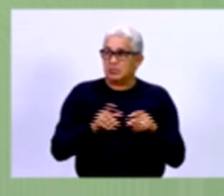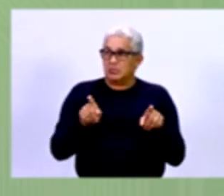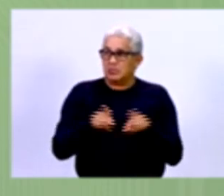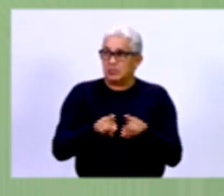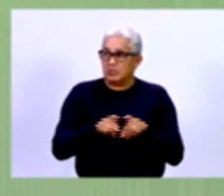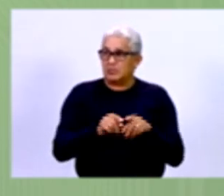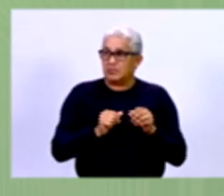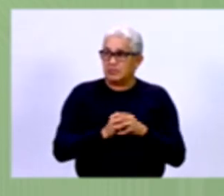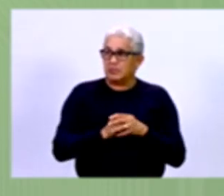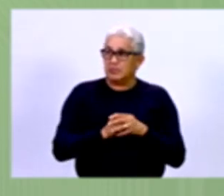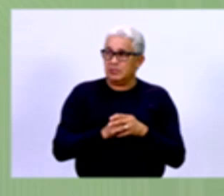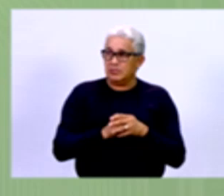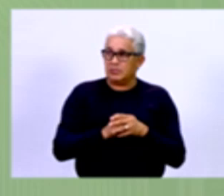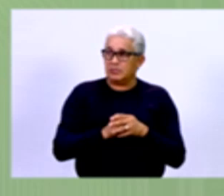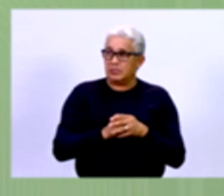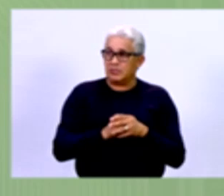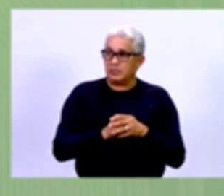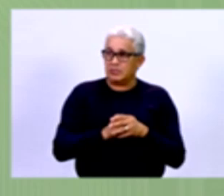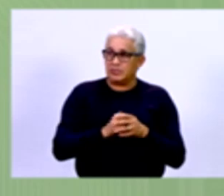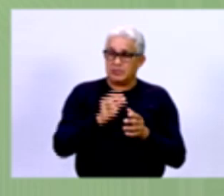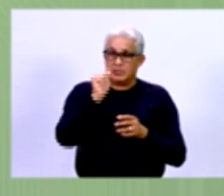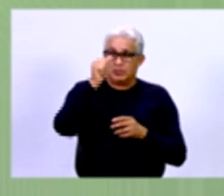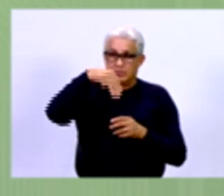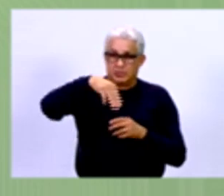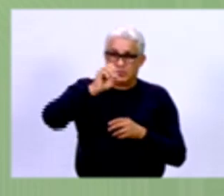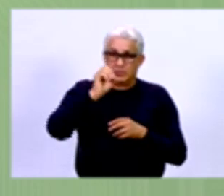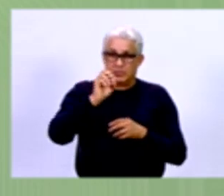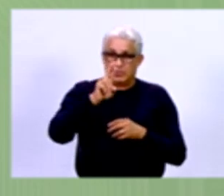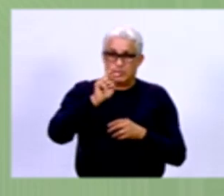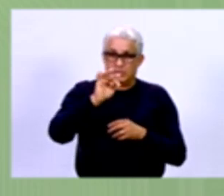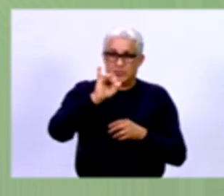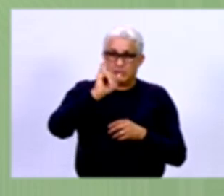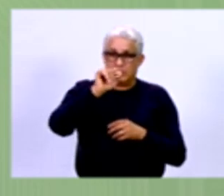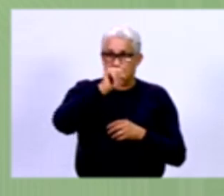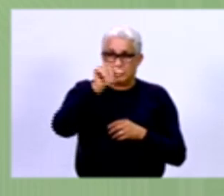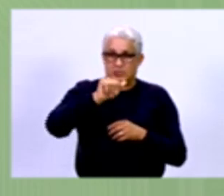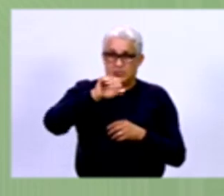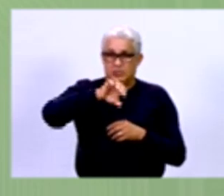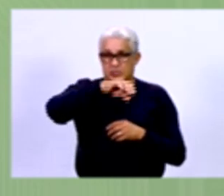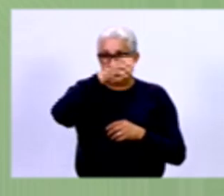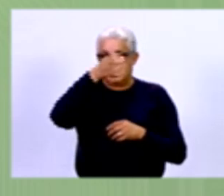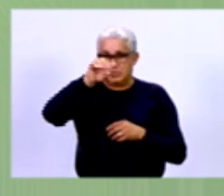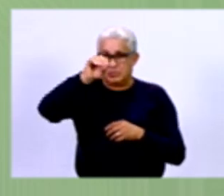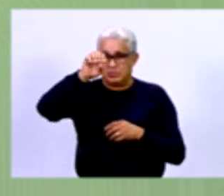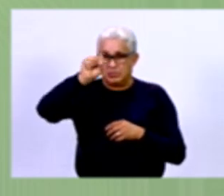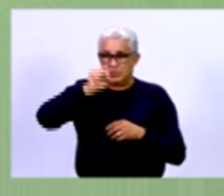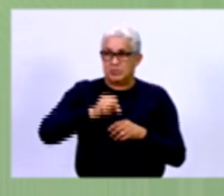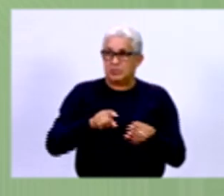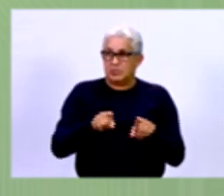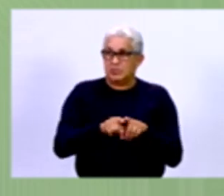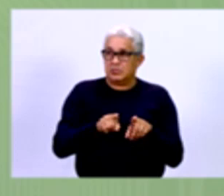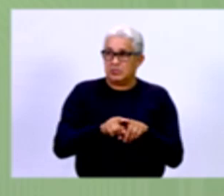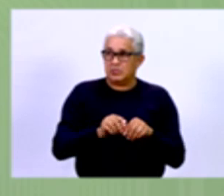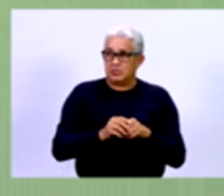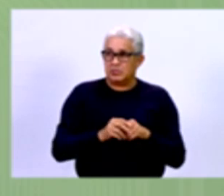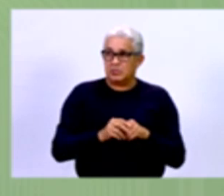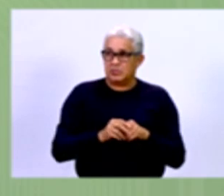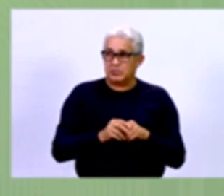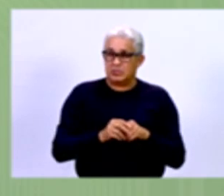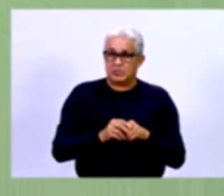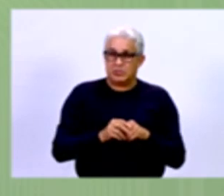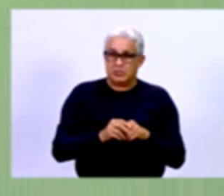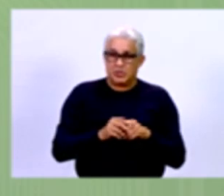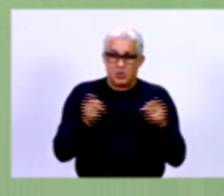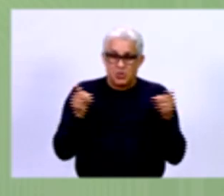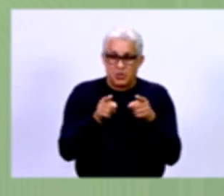enfim, as amortizações de eventuais dívidas com o exterior e outros capitais, né, de curto e médio e longo